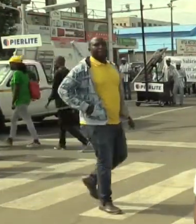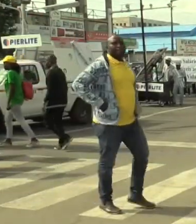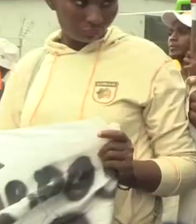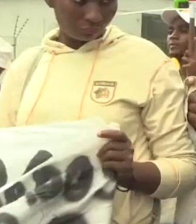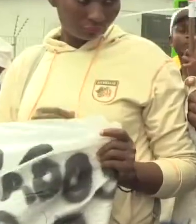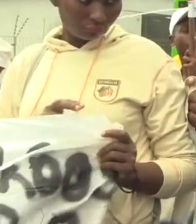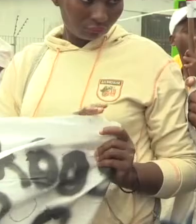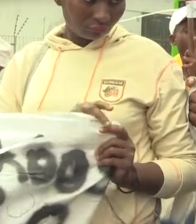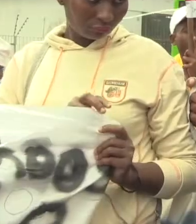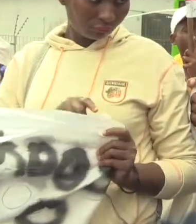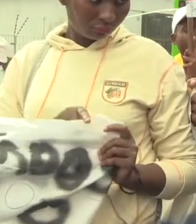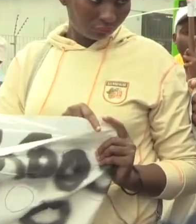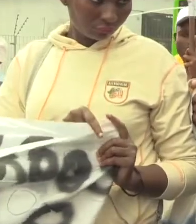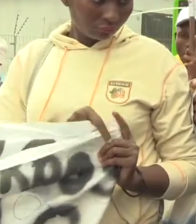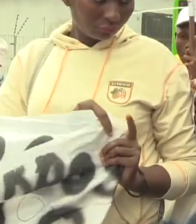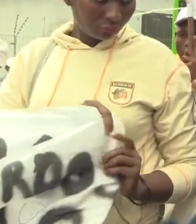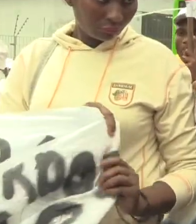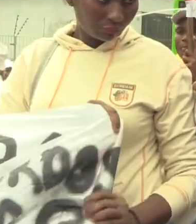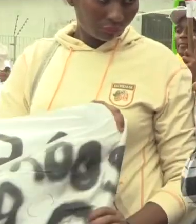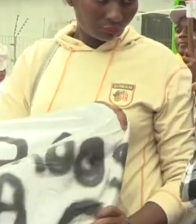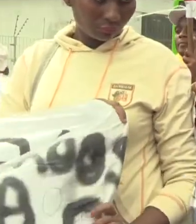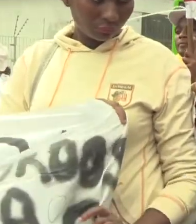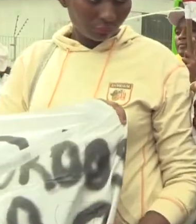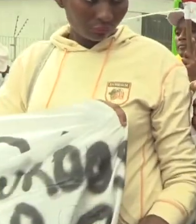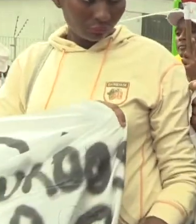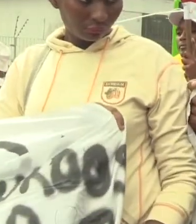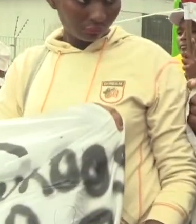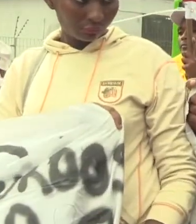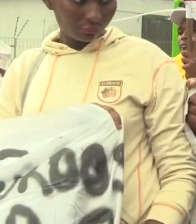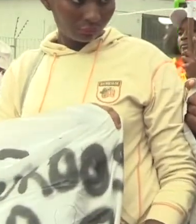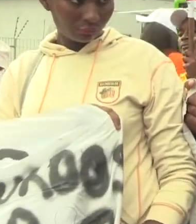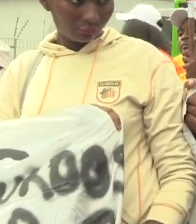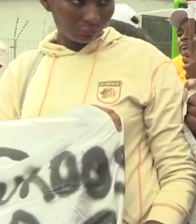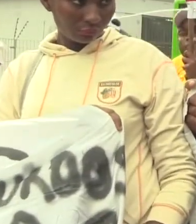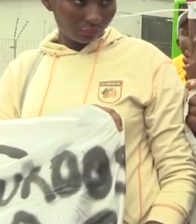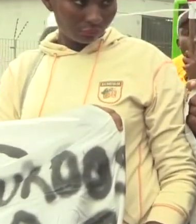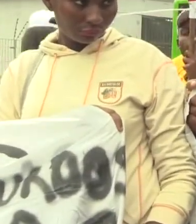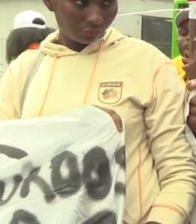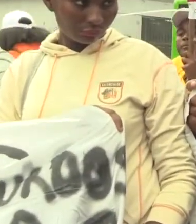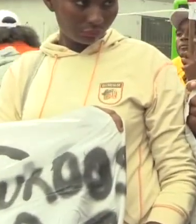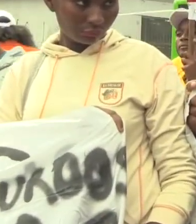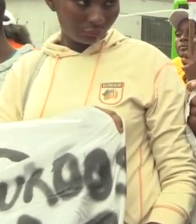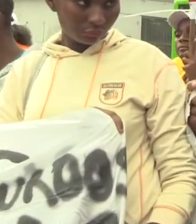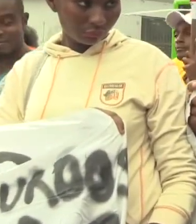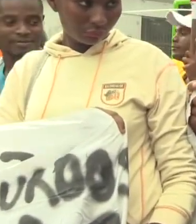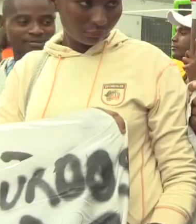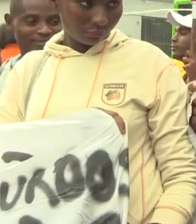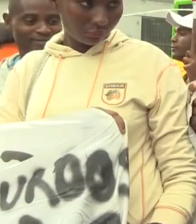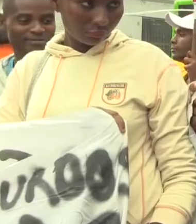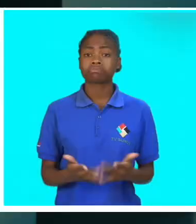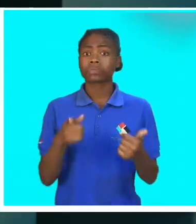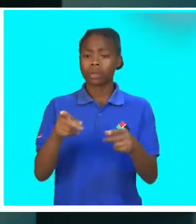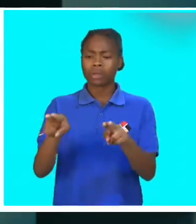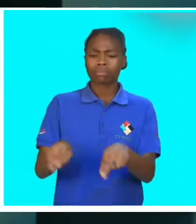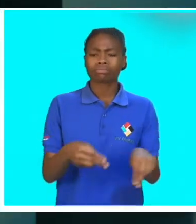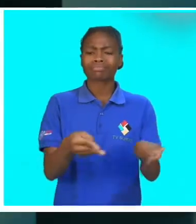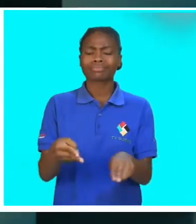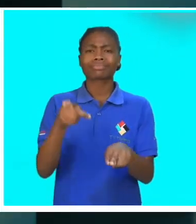É um gosto do que acontece. As pessoas surdas devem ter as mesmas oportunidades que as ouvintes.